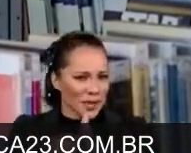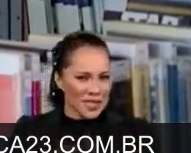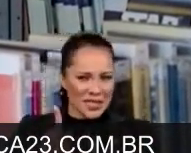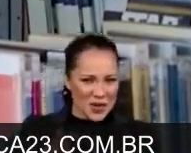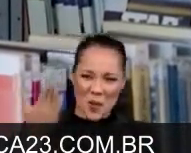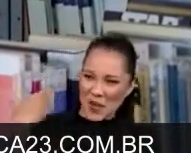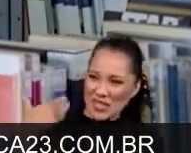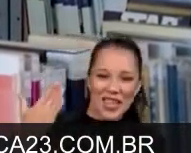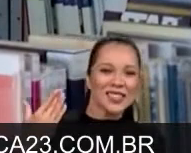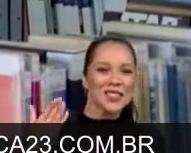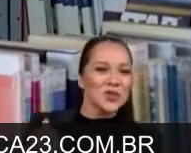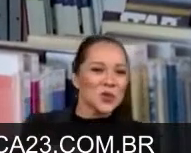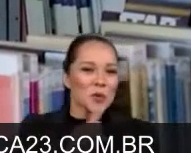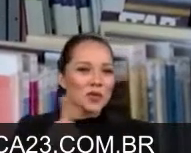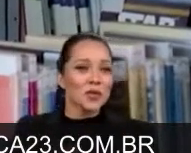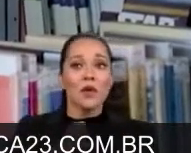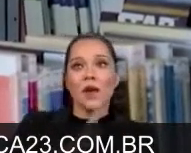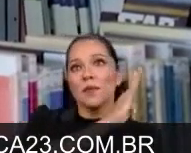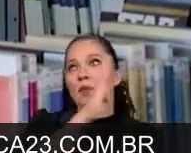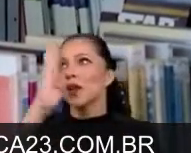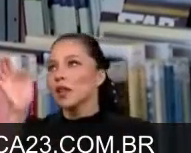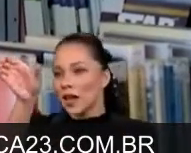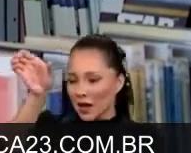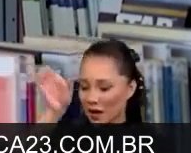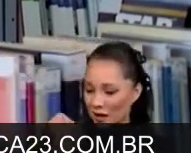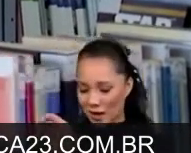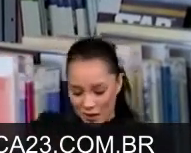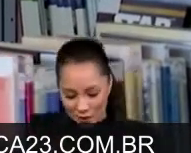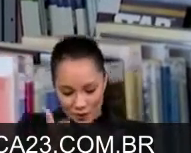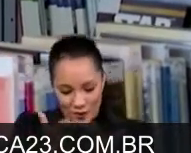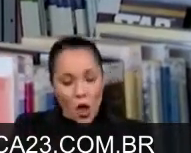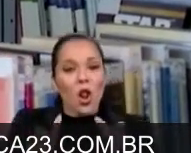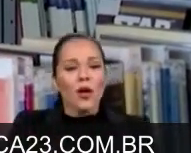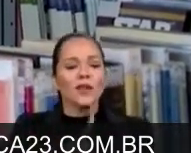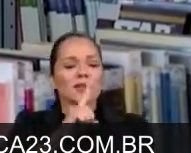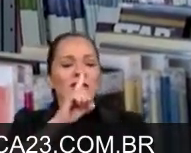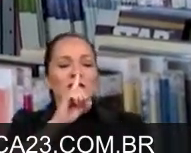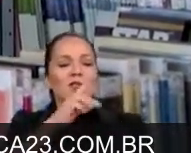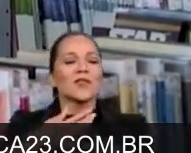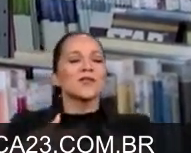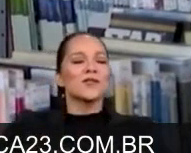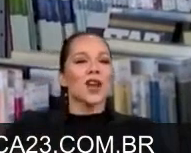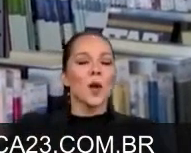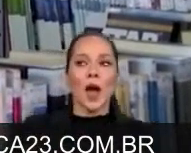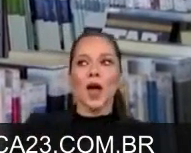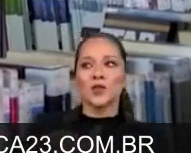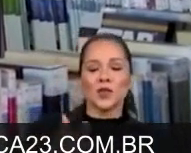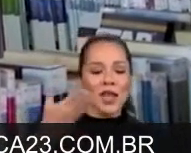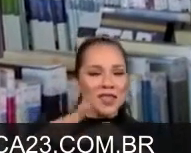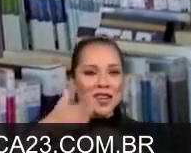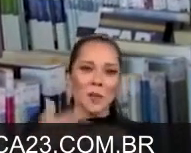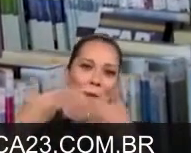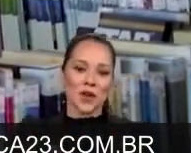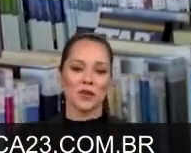tempo do professor, vindo à biblioteca? O ambiente é silencioso, adequado e o melhor, ainda ajuda a preparar para a